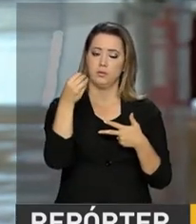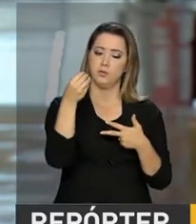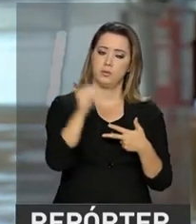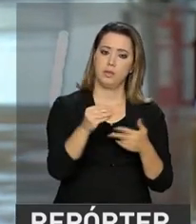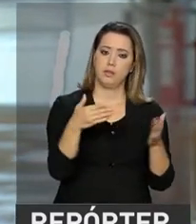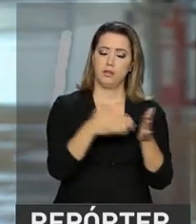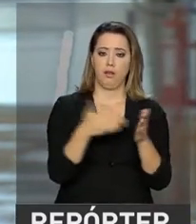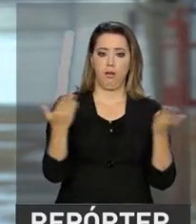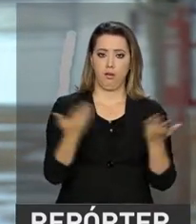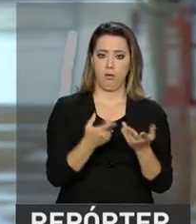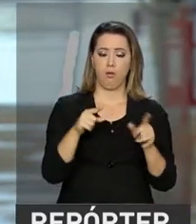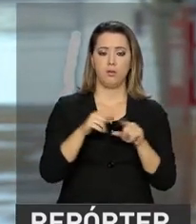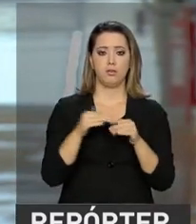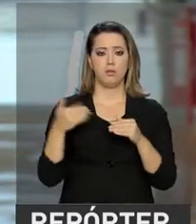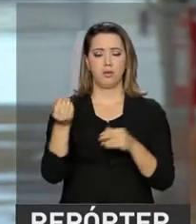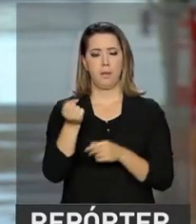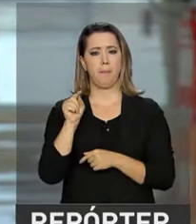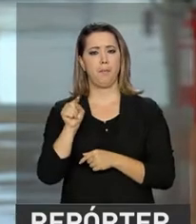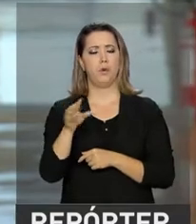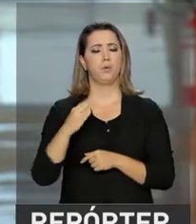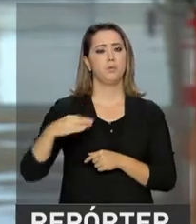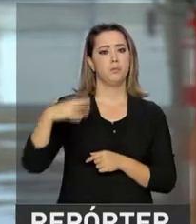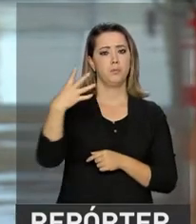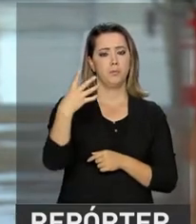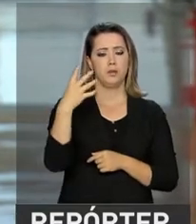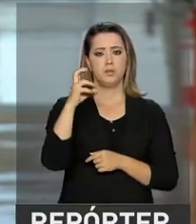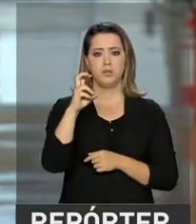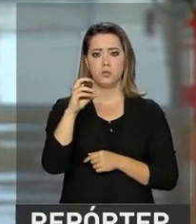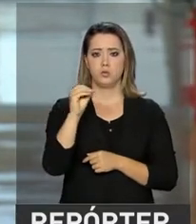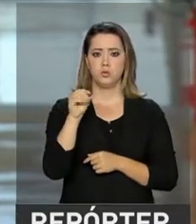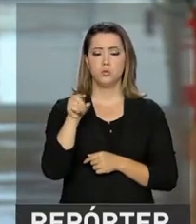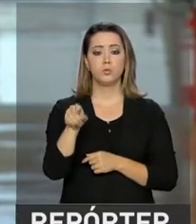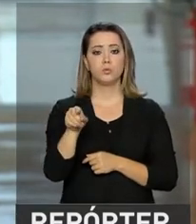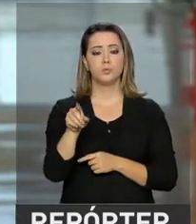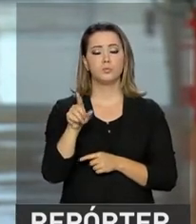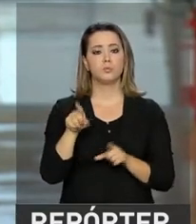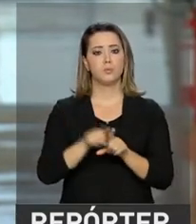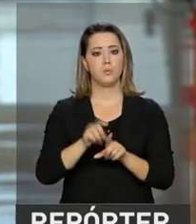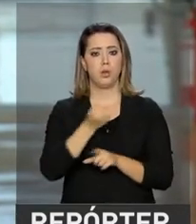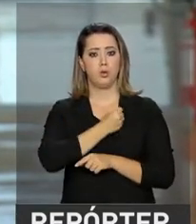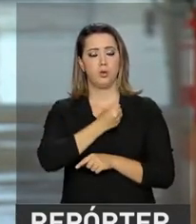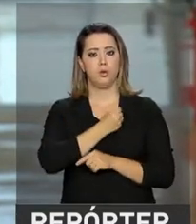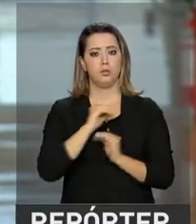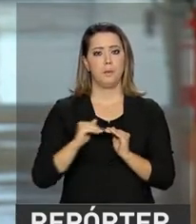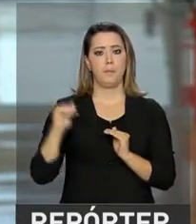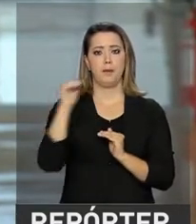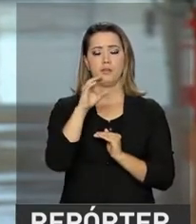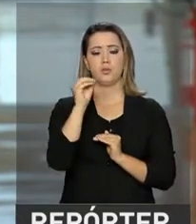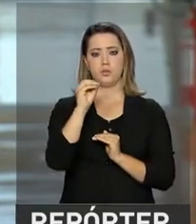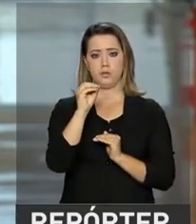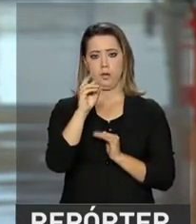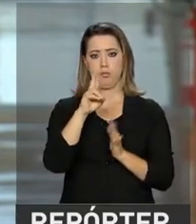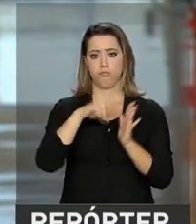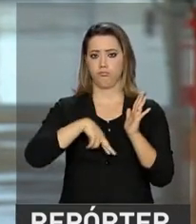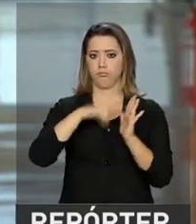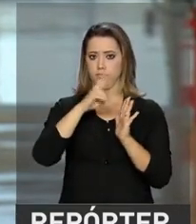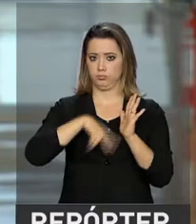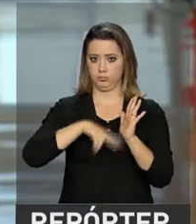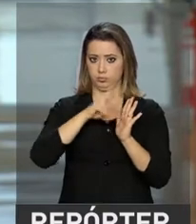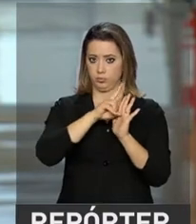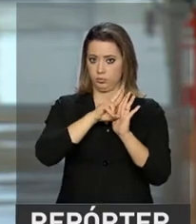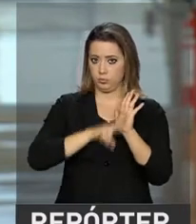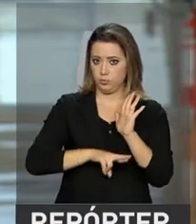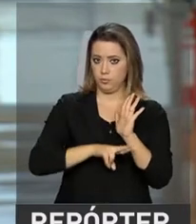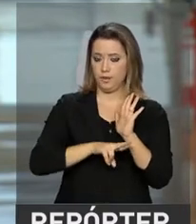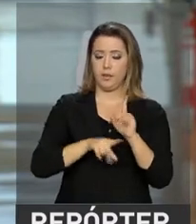e ter obtido pontuação superior a 450 pontos e nota acima de zero na redação também é preciso